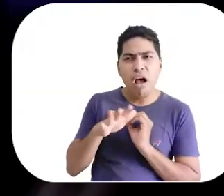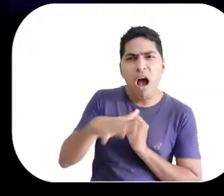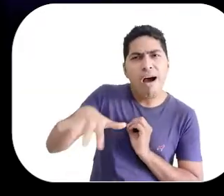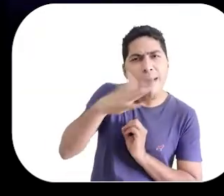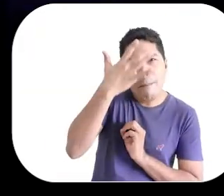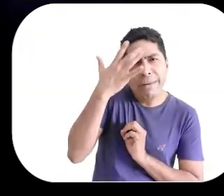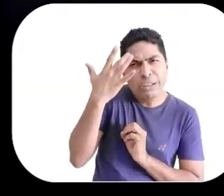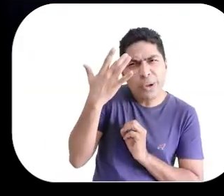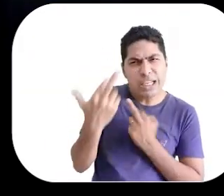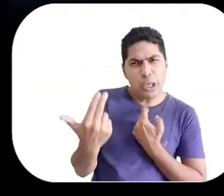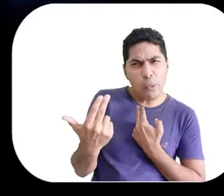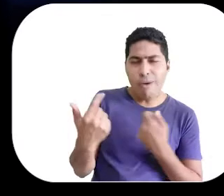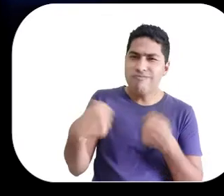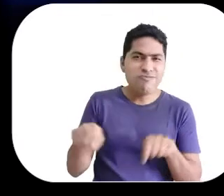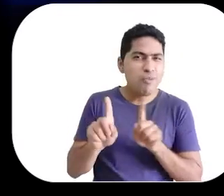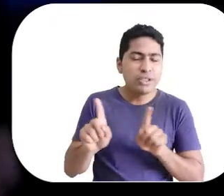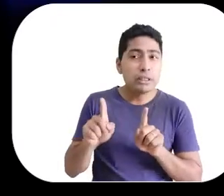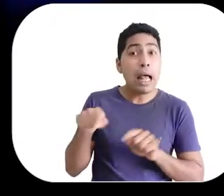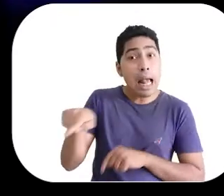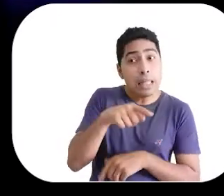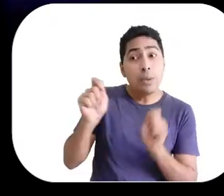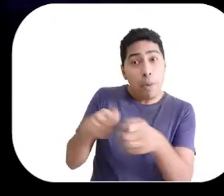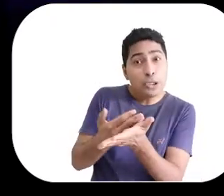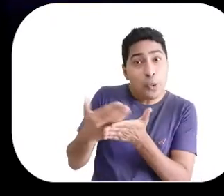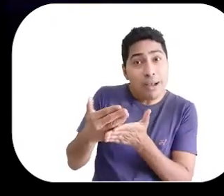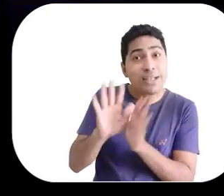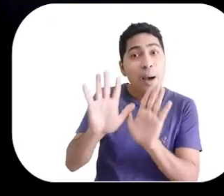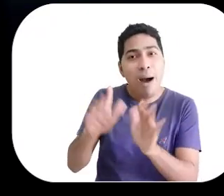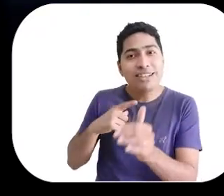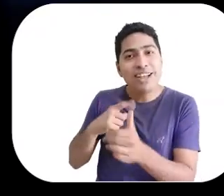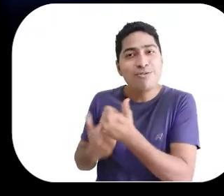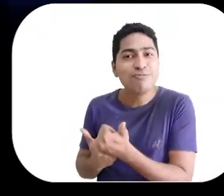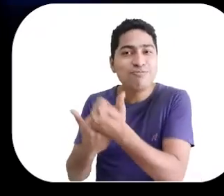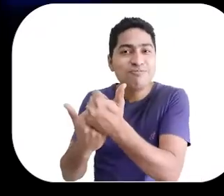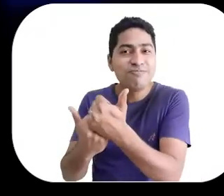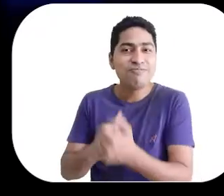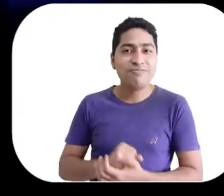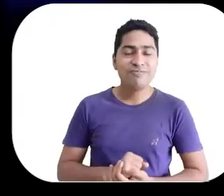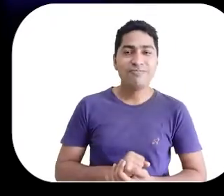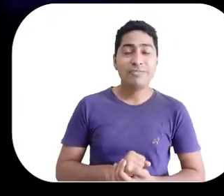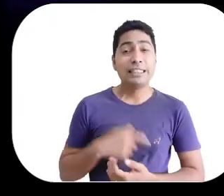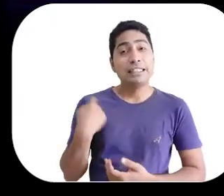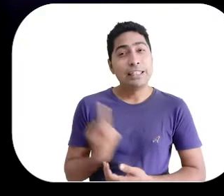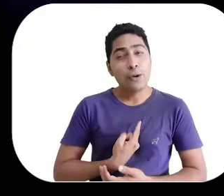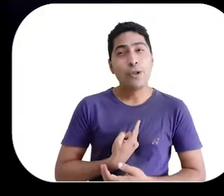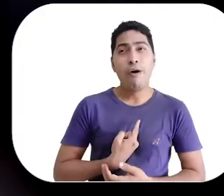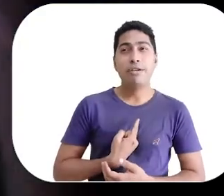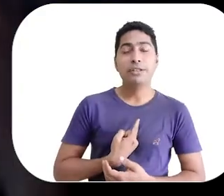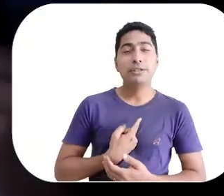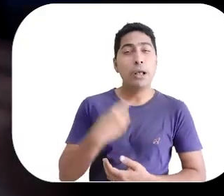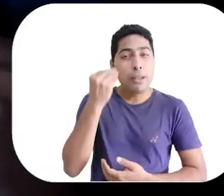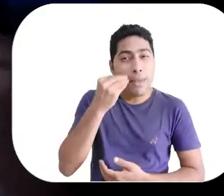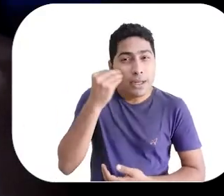precisam passar pelo que a gente passou. Elas podem recomeçar um pouco mais amparadas do que a gente começou. Então, partindo